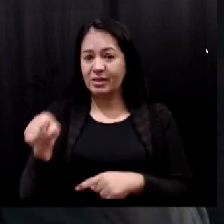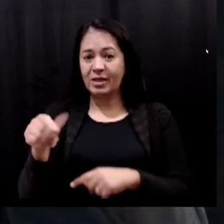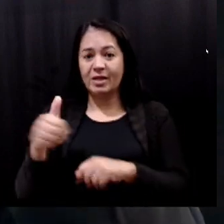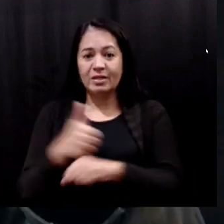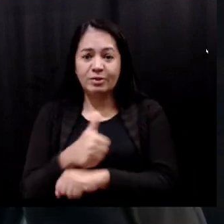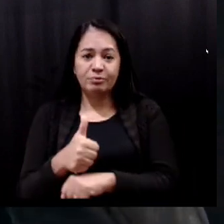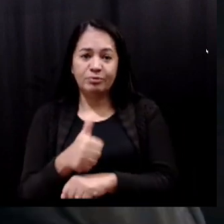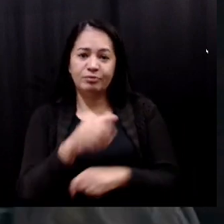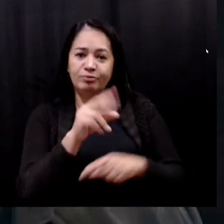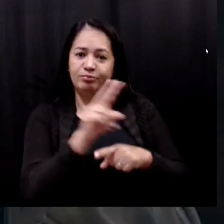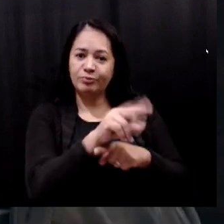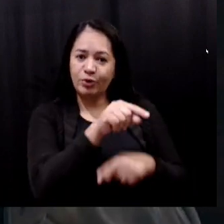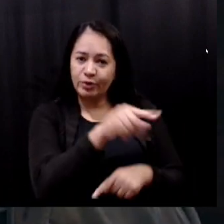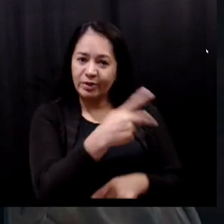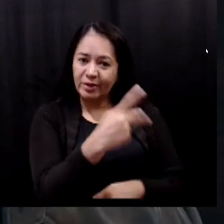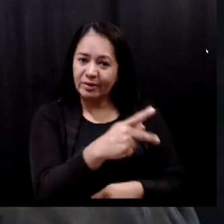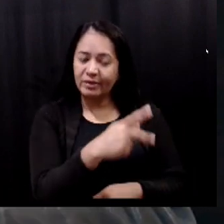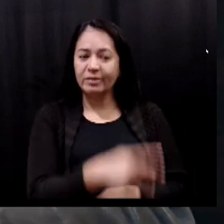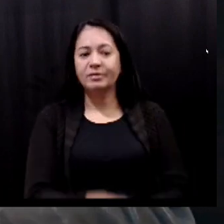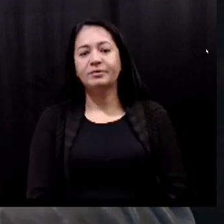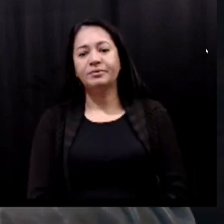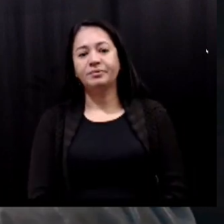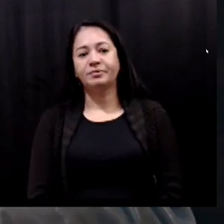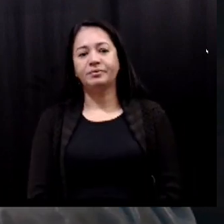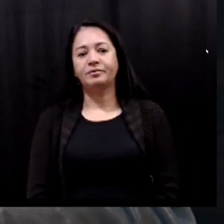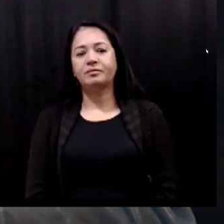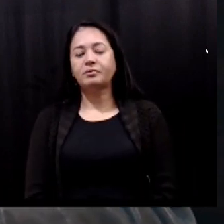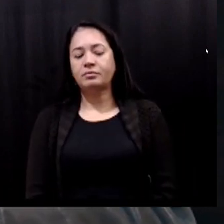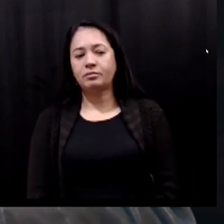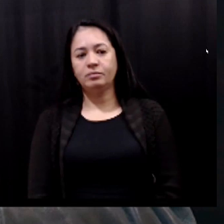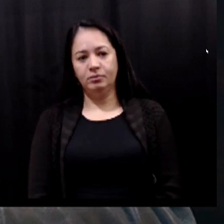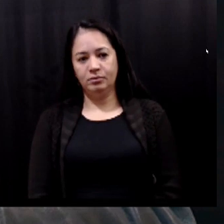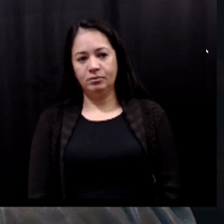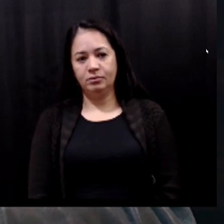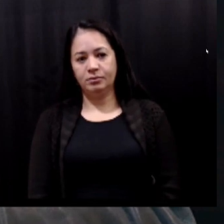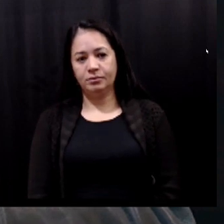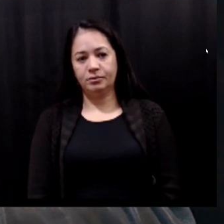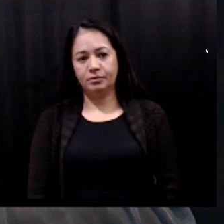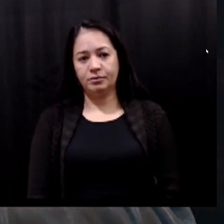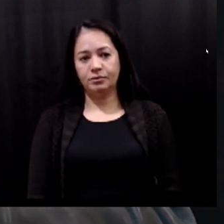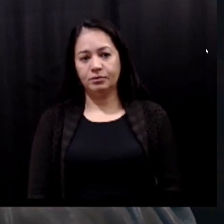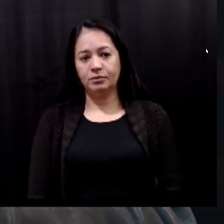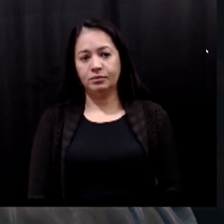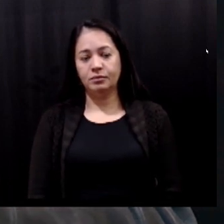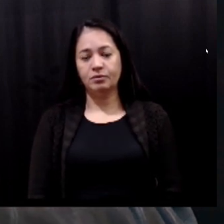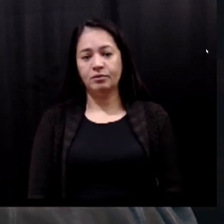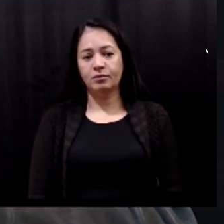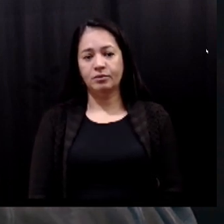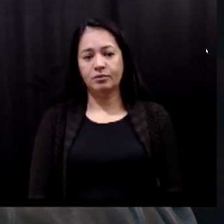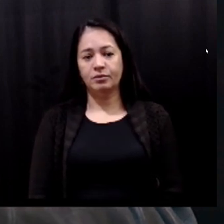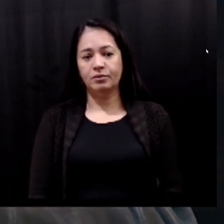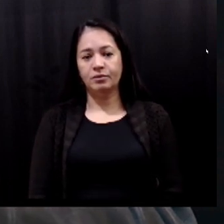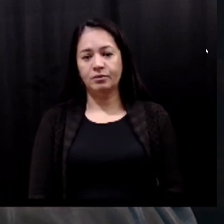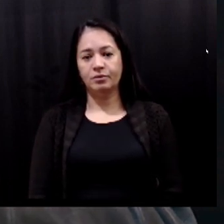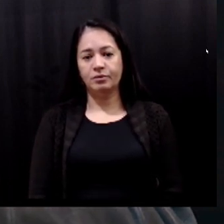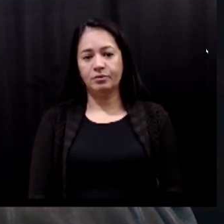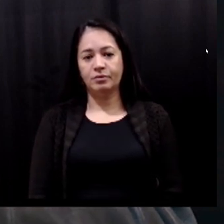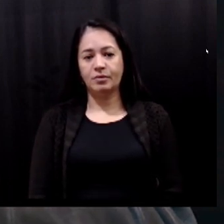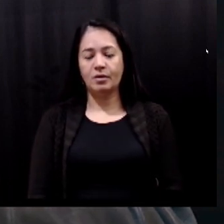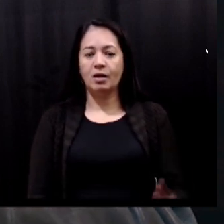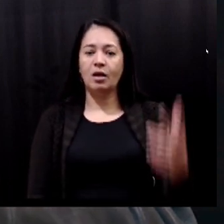né? De quem oferece e de quem recebe, né? Com frequência é comum a